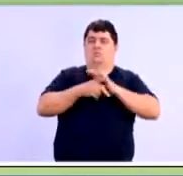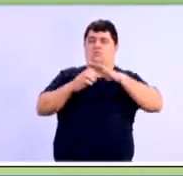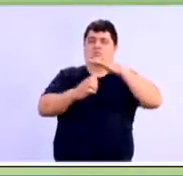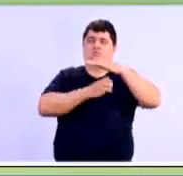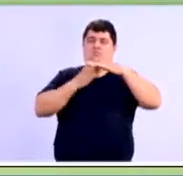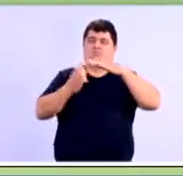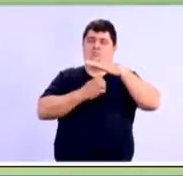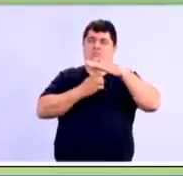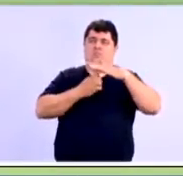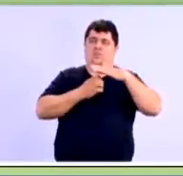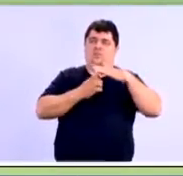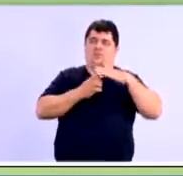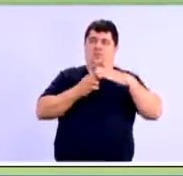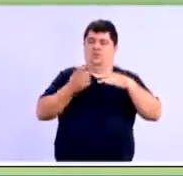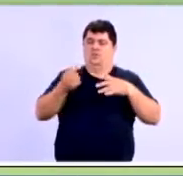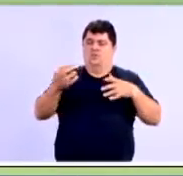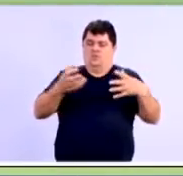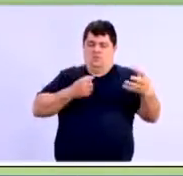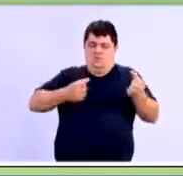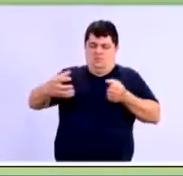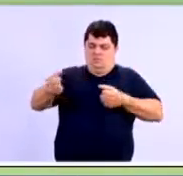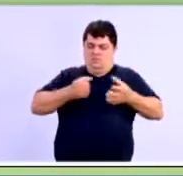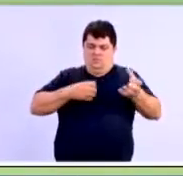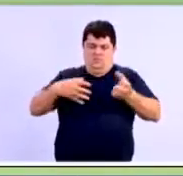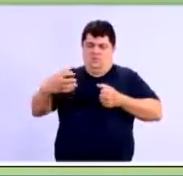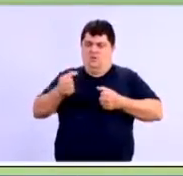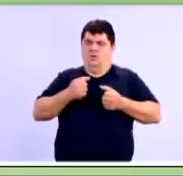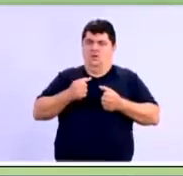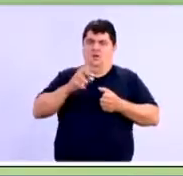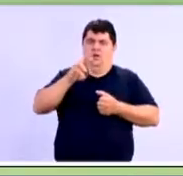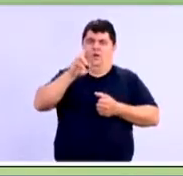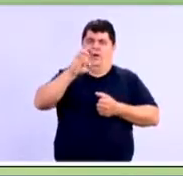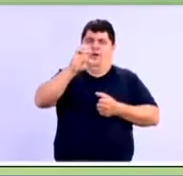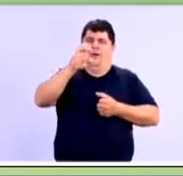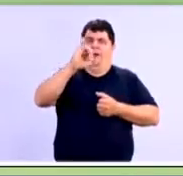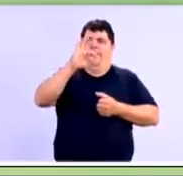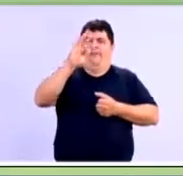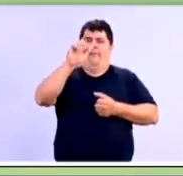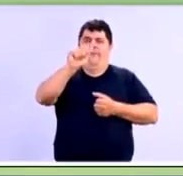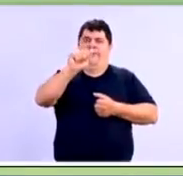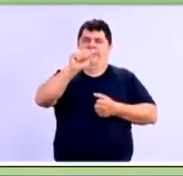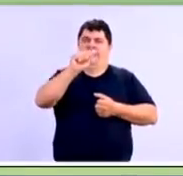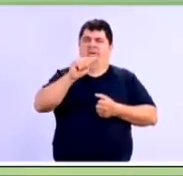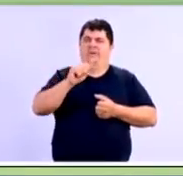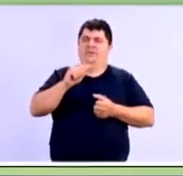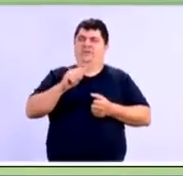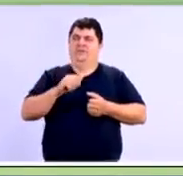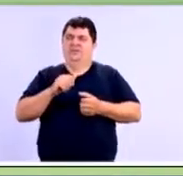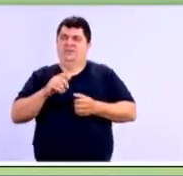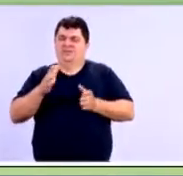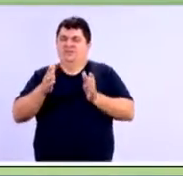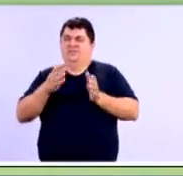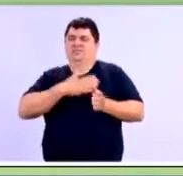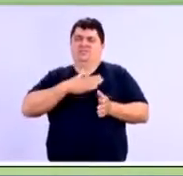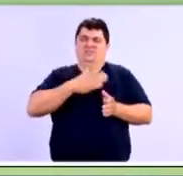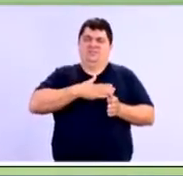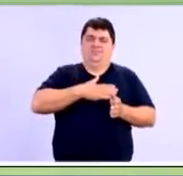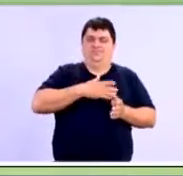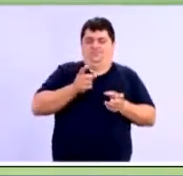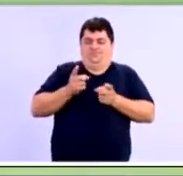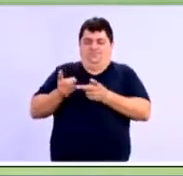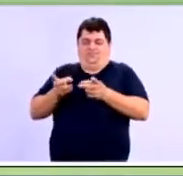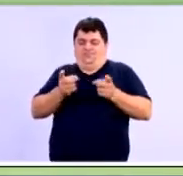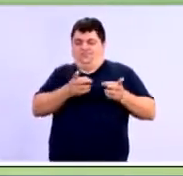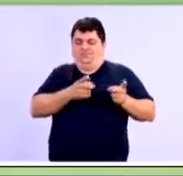seja, receita é o quê? A definição lá de contabilidade básica, né? Da contabilidade geral. Receitas são minhas